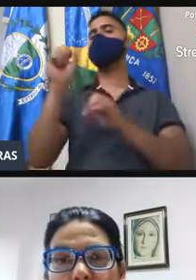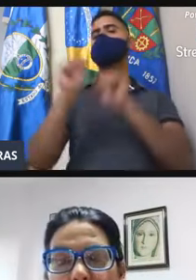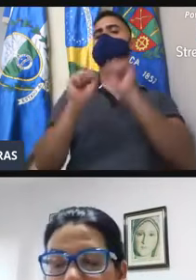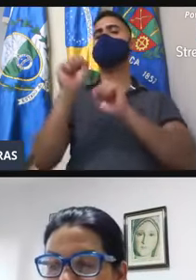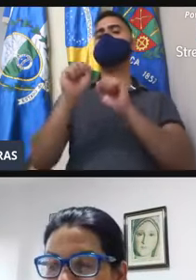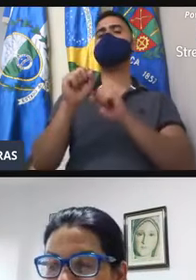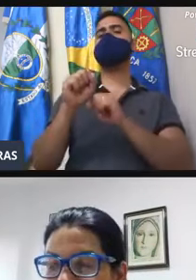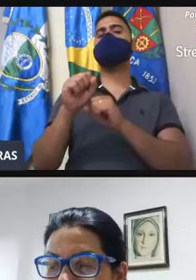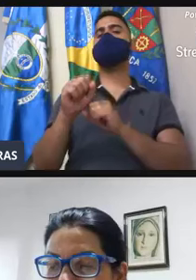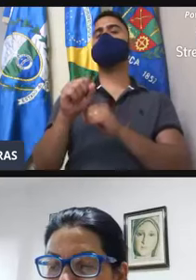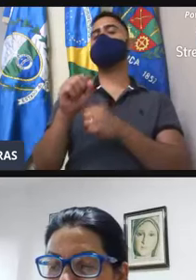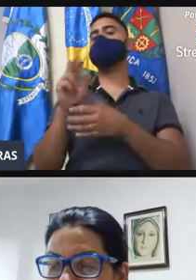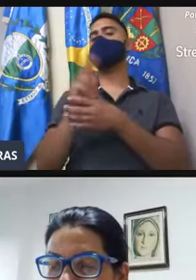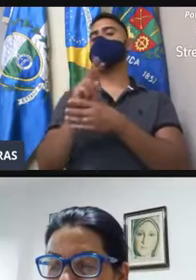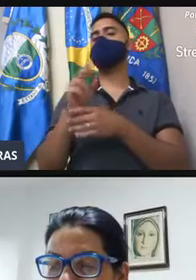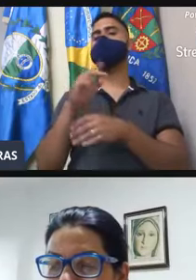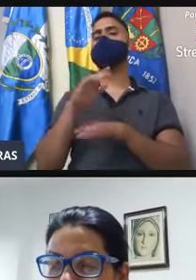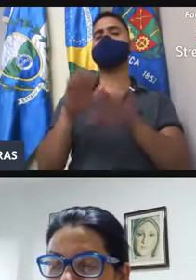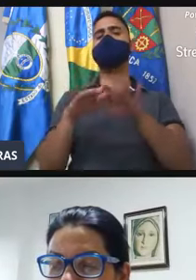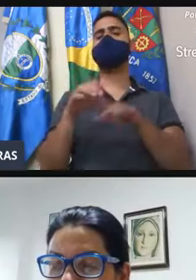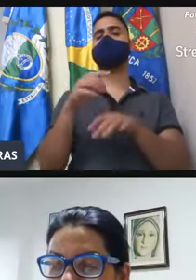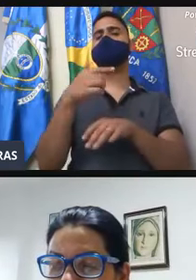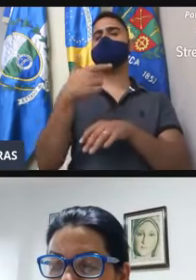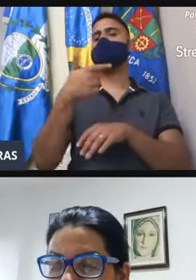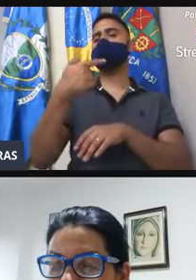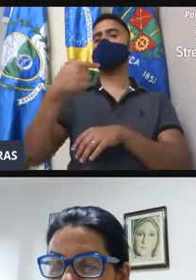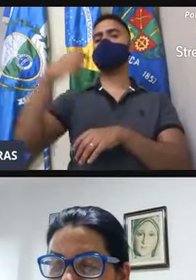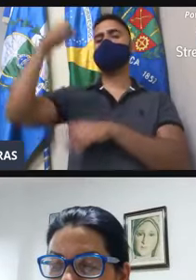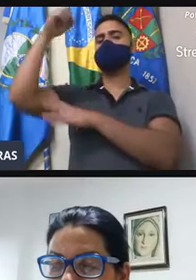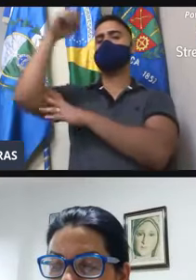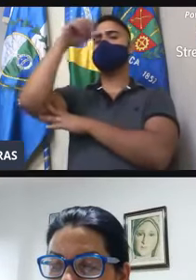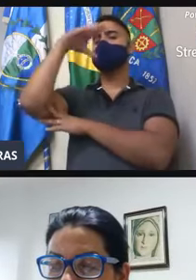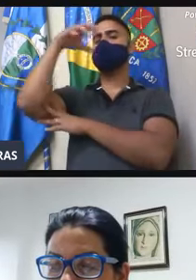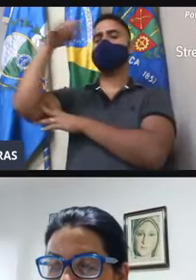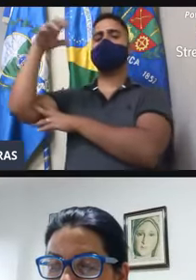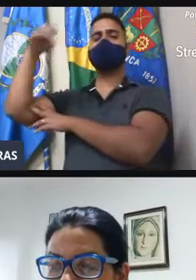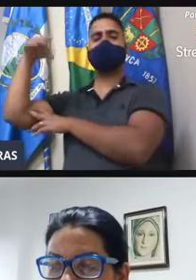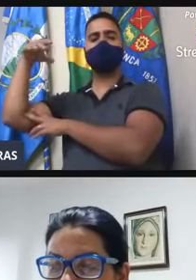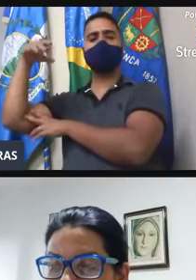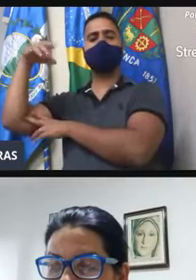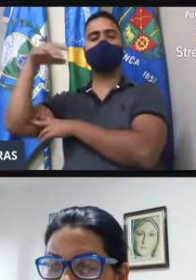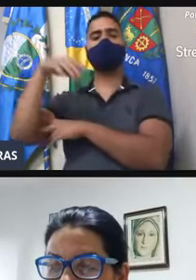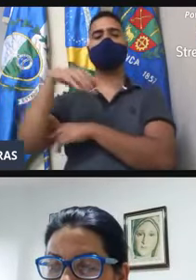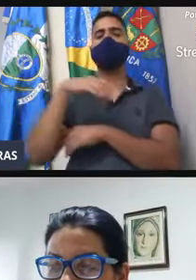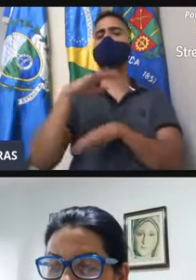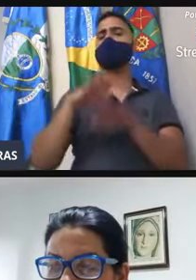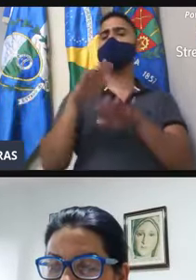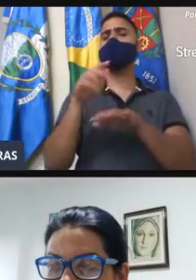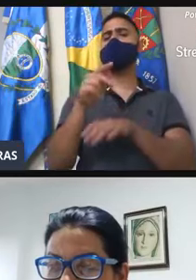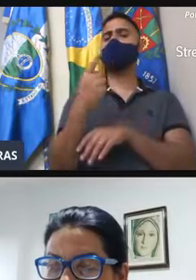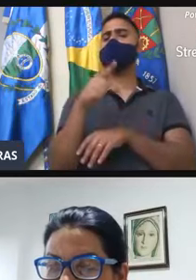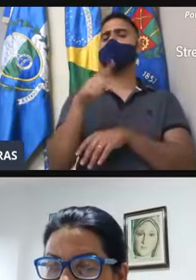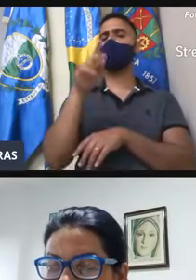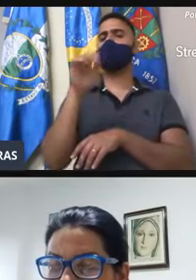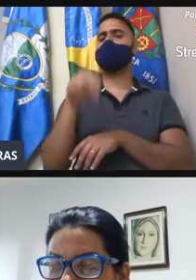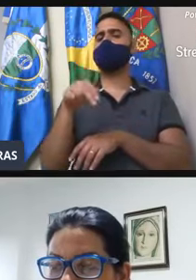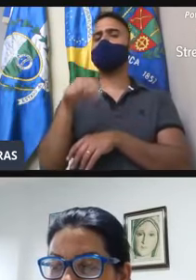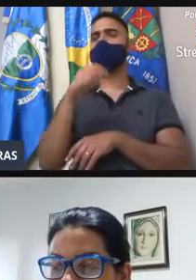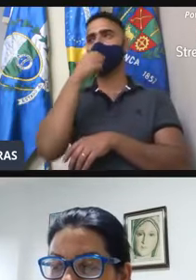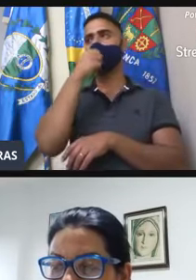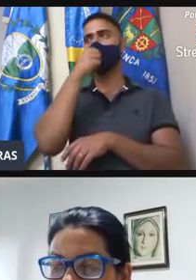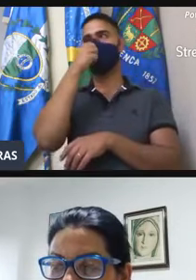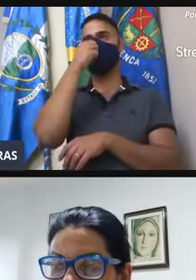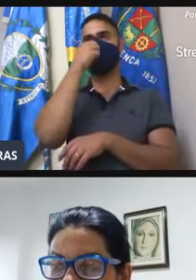Valença, com instalação de aproximadamente 27 braços de iluminação e cabeamento de fios de 25 milímetros, aproximadamente 1 quilômetro, para baixa tensão ao longo da